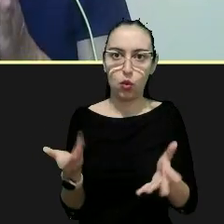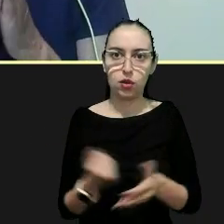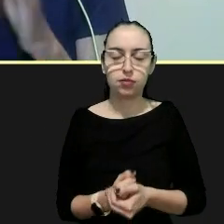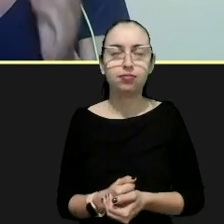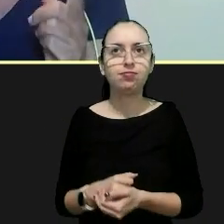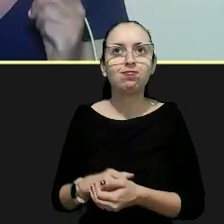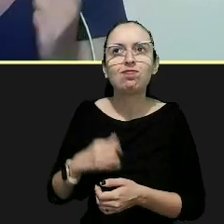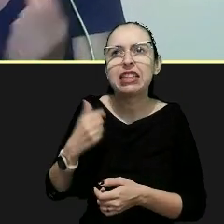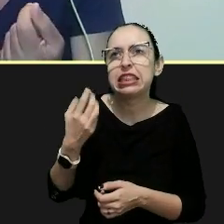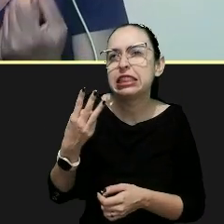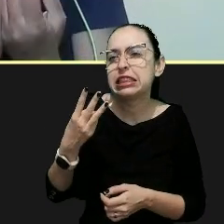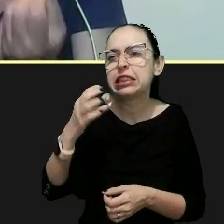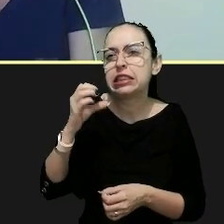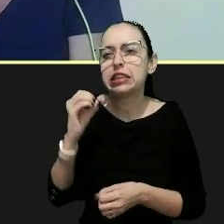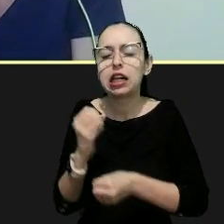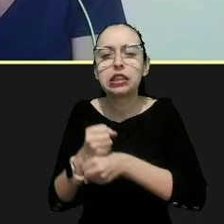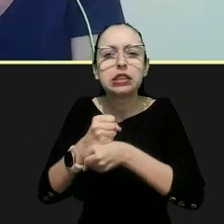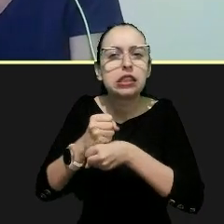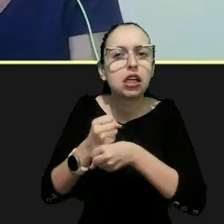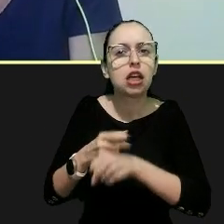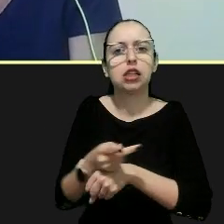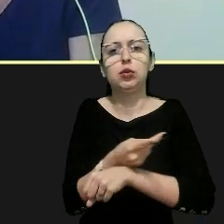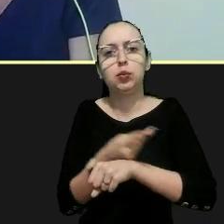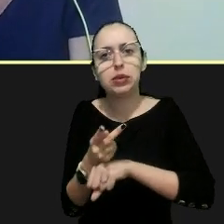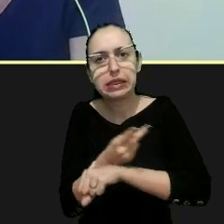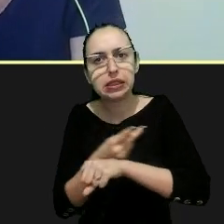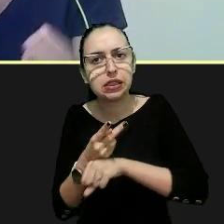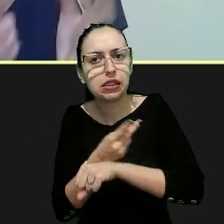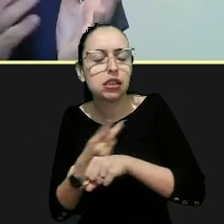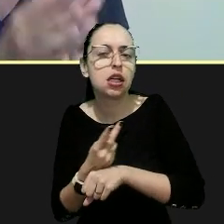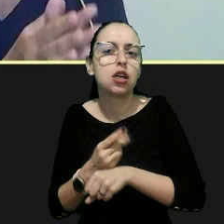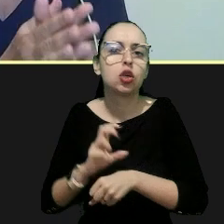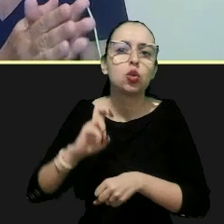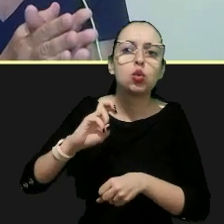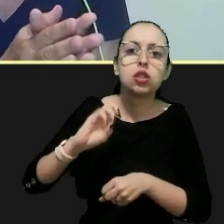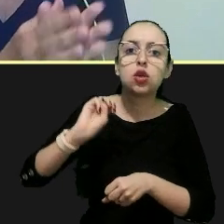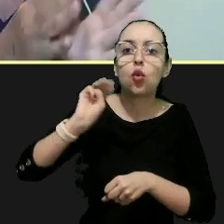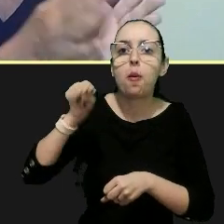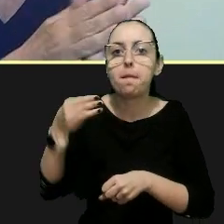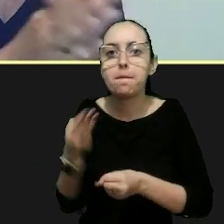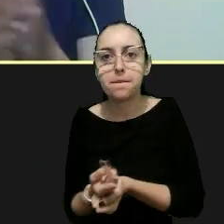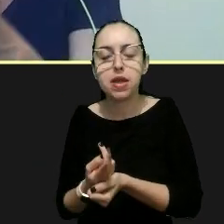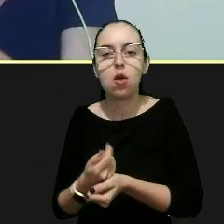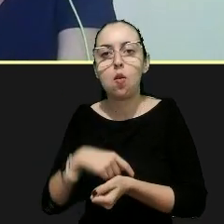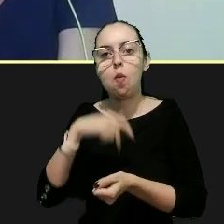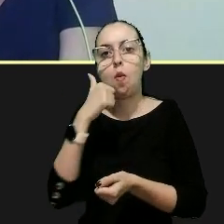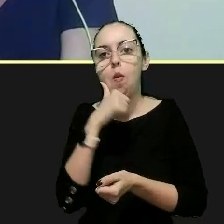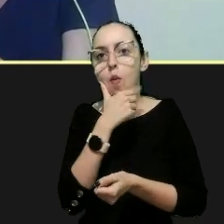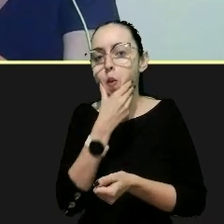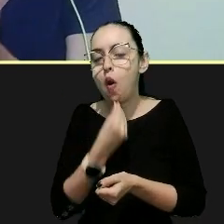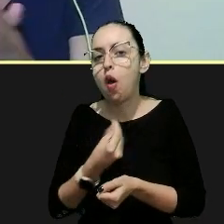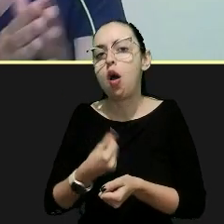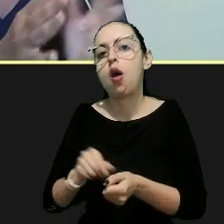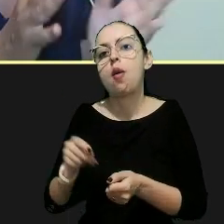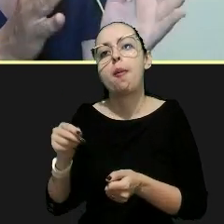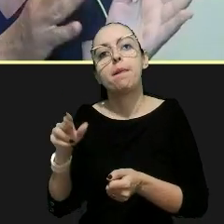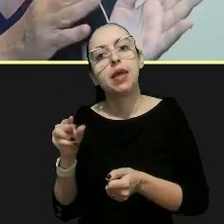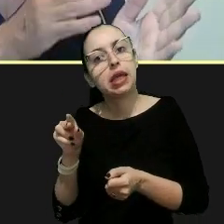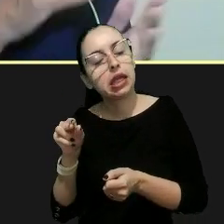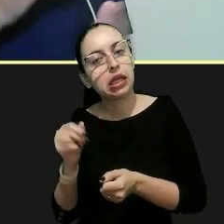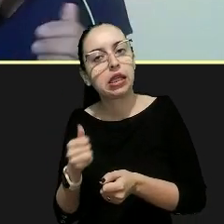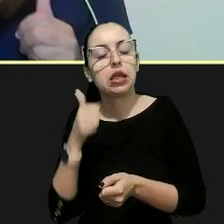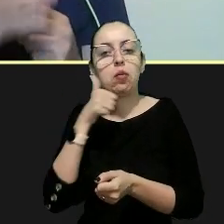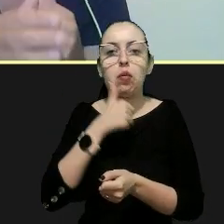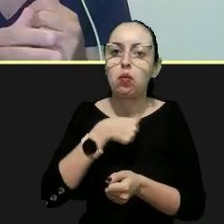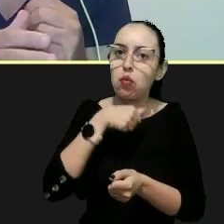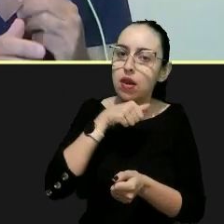de mais de 30 anos de pesquisas com 5.000 homens e mulheres de mais